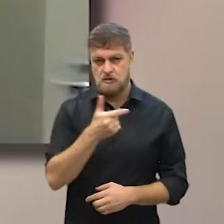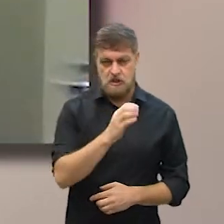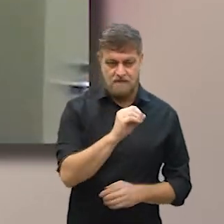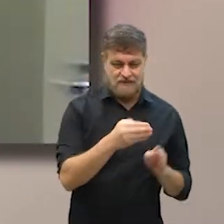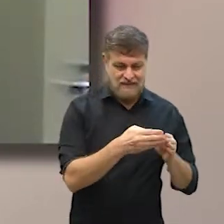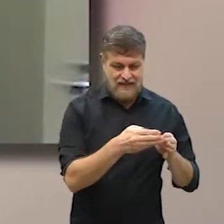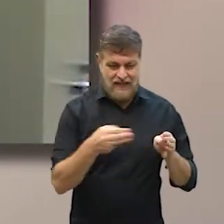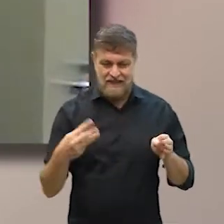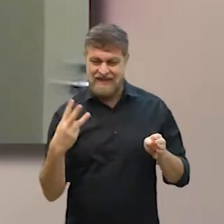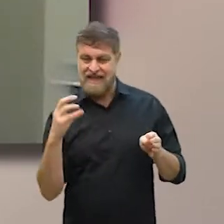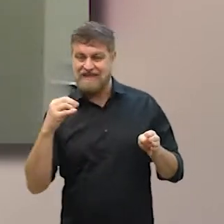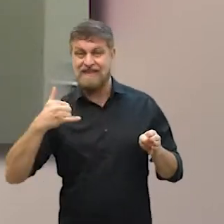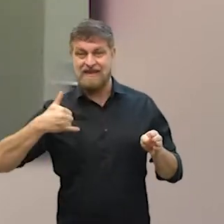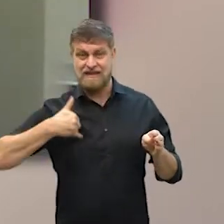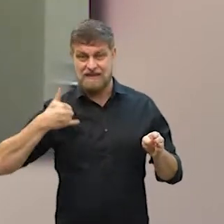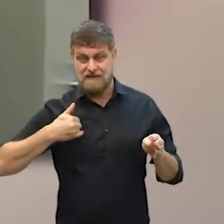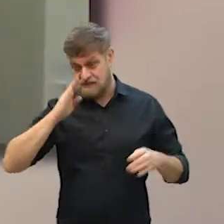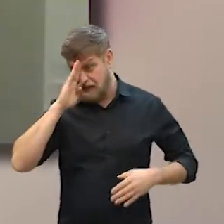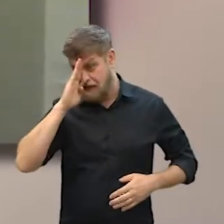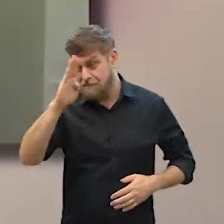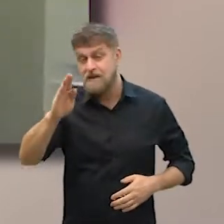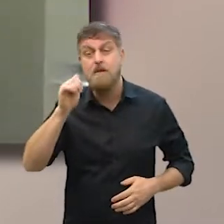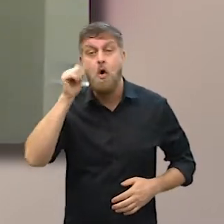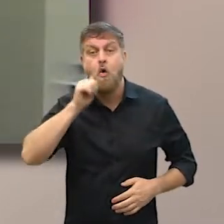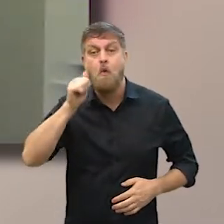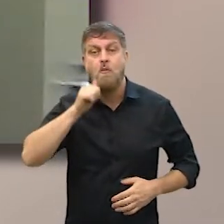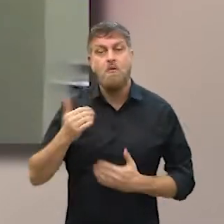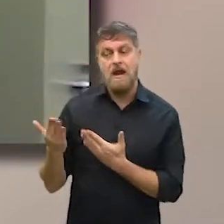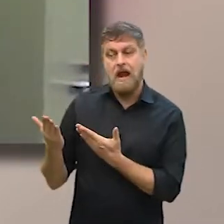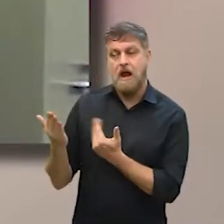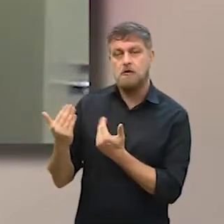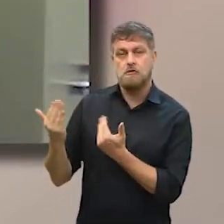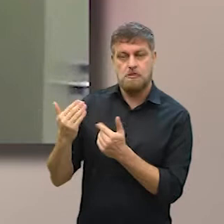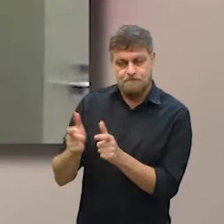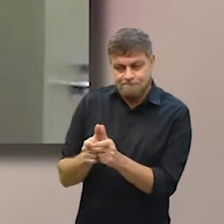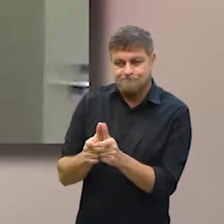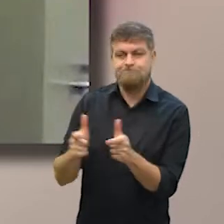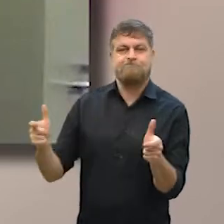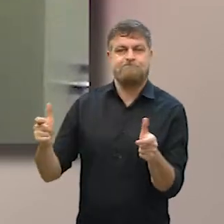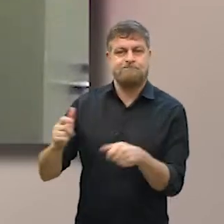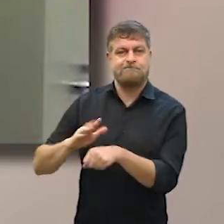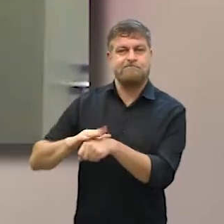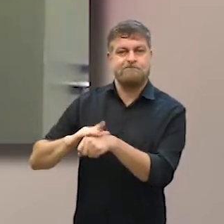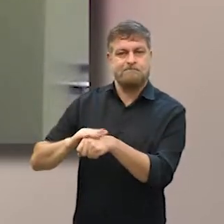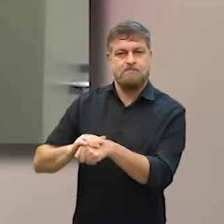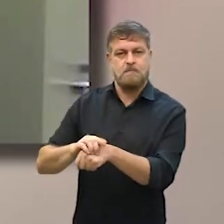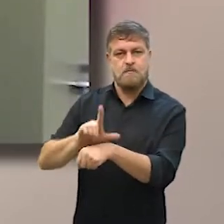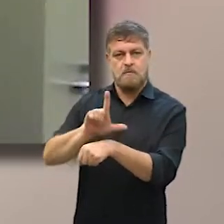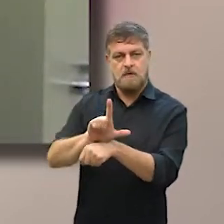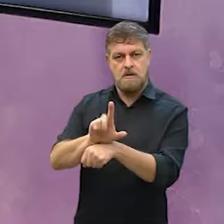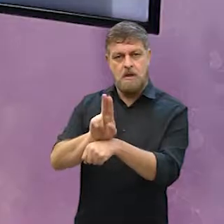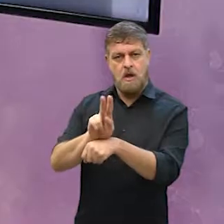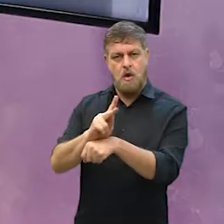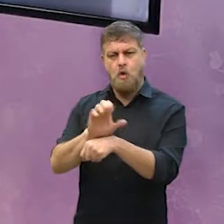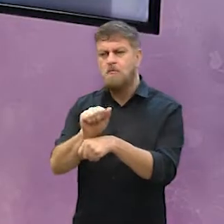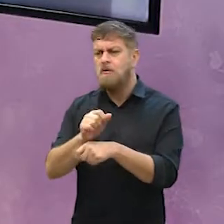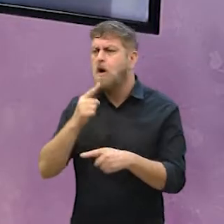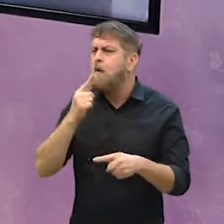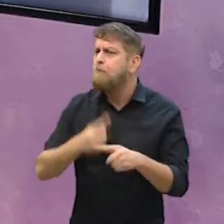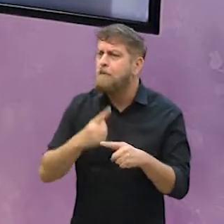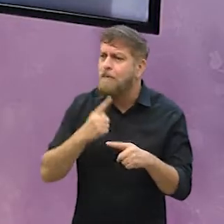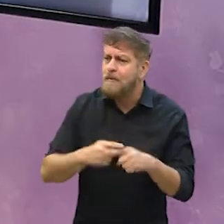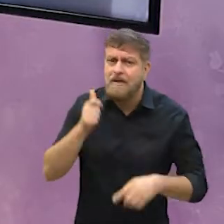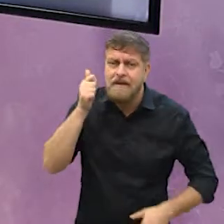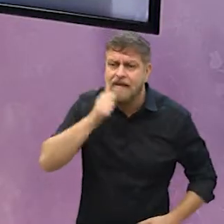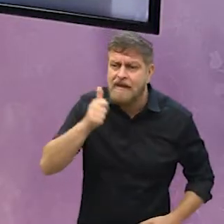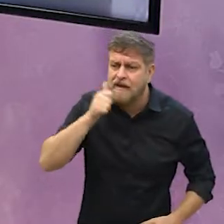dos 20 e 30 anos seja mulheres jovens são as mais frequentemente acometidas pelo câncer tema que o sistema por quê